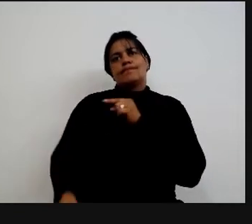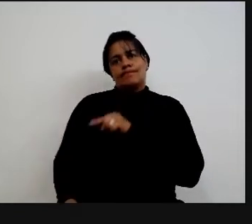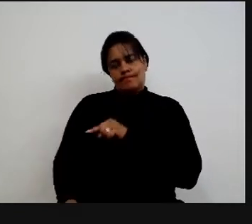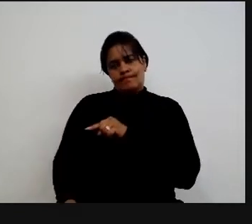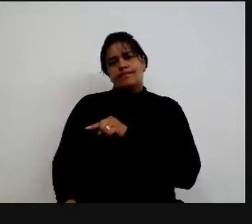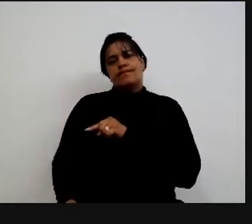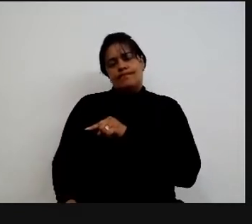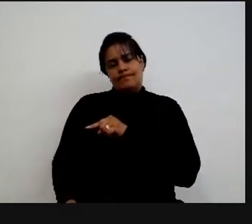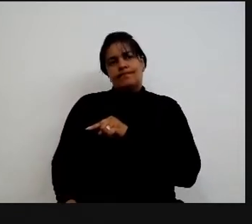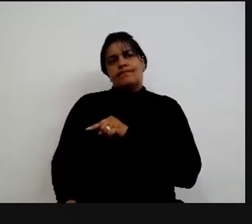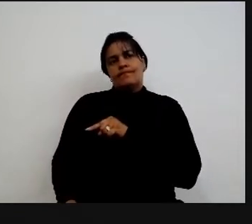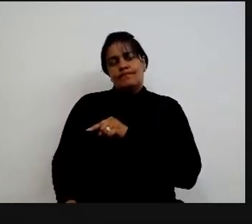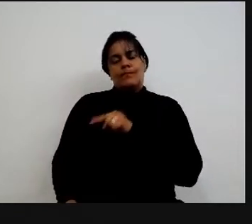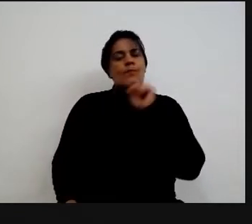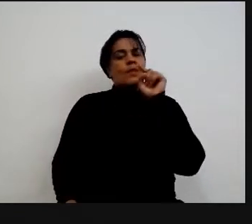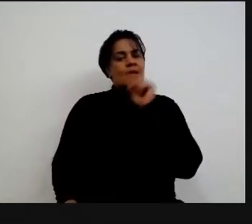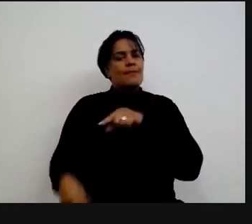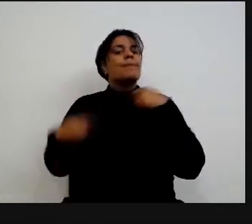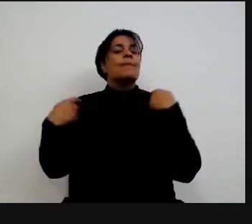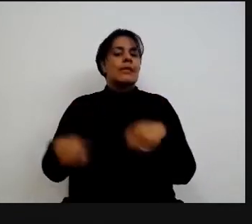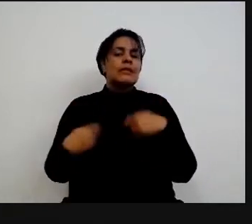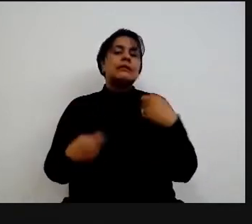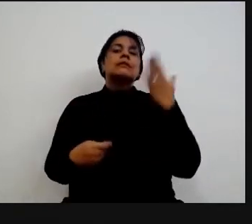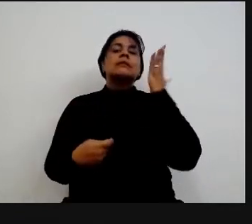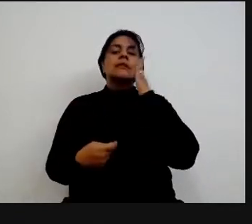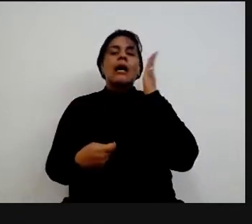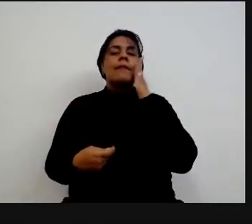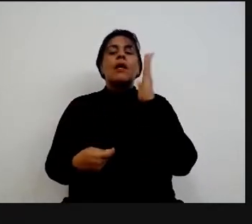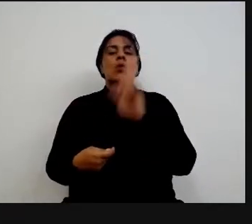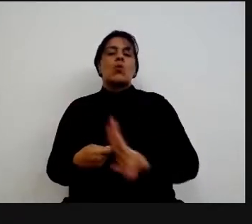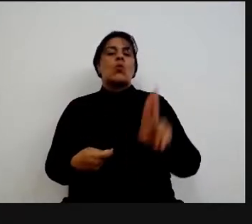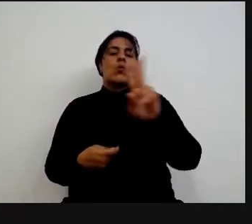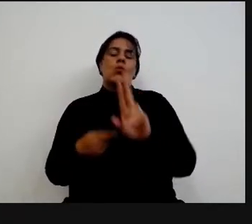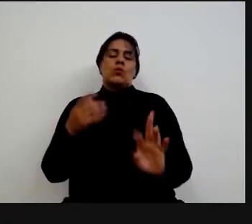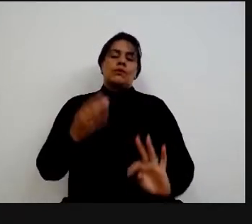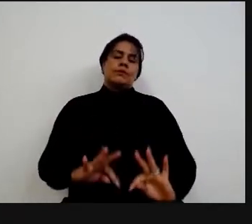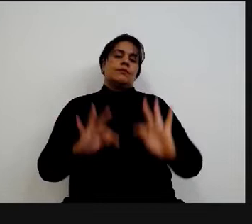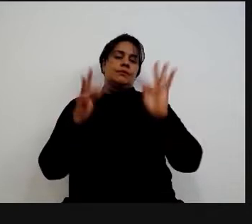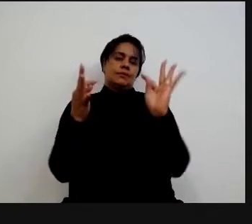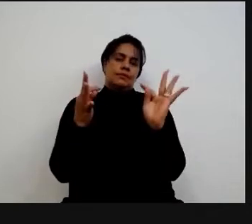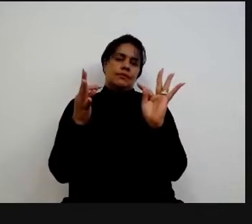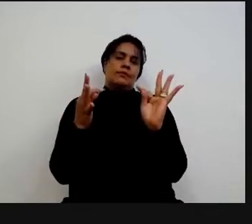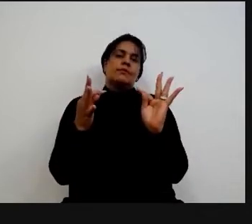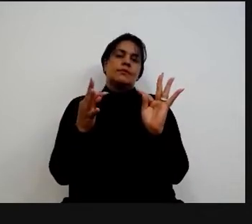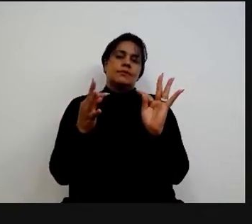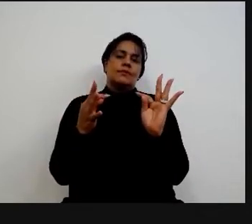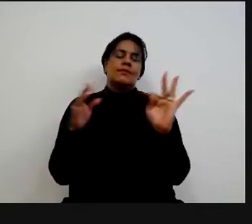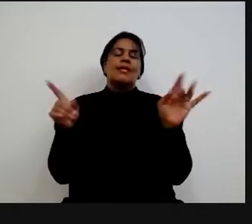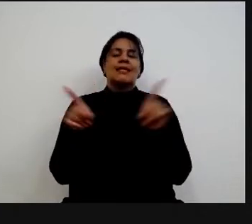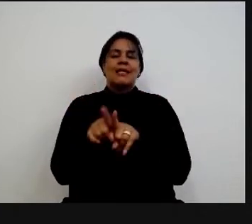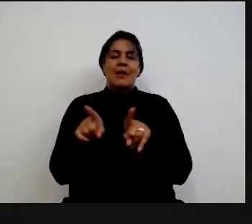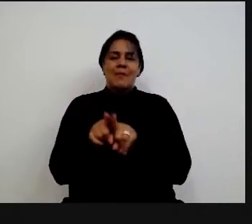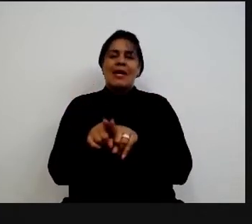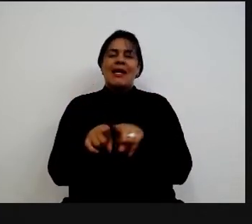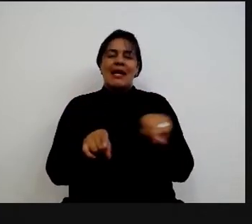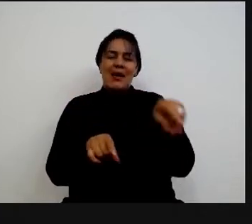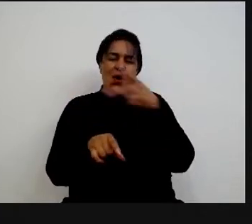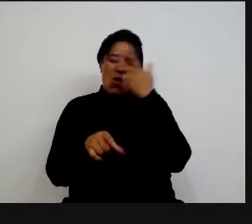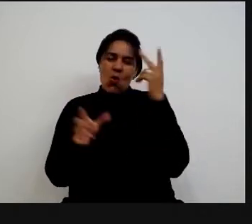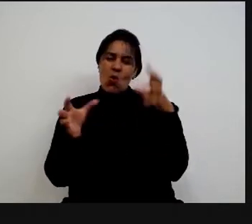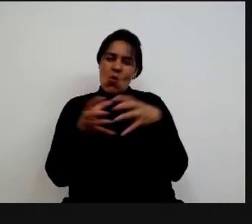Né, deles manejarem essas tecnologias também, e talvez, para usar a sua expressão dos jurássicos,